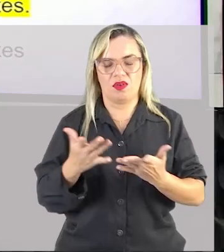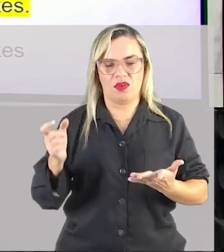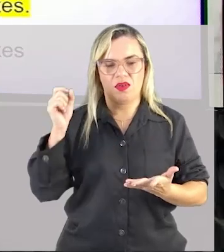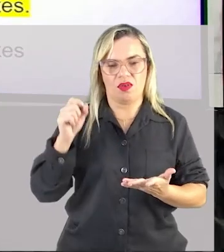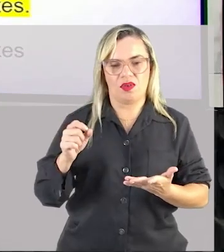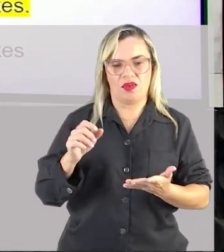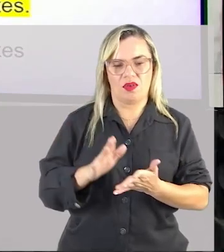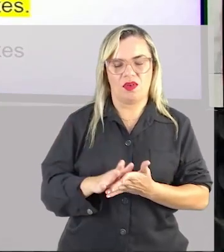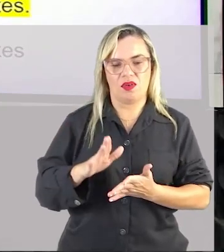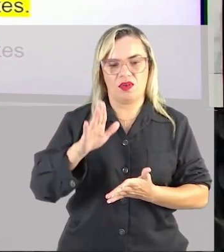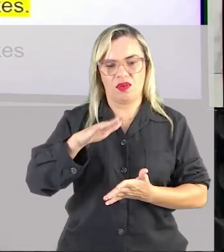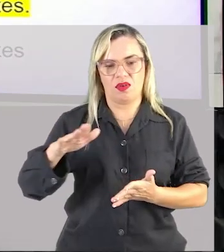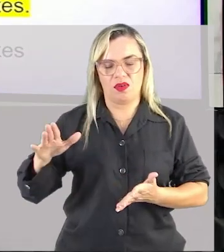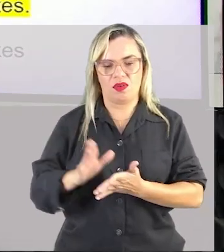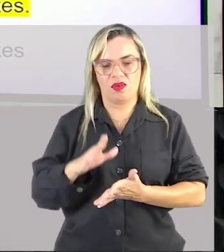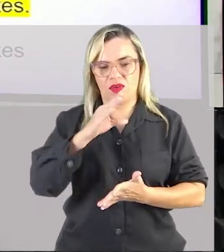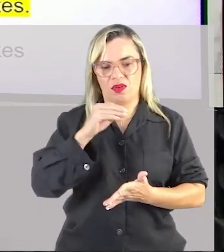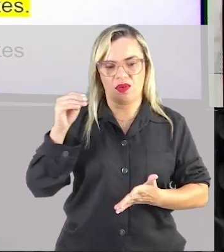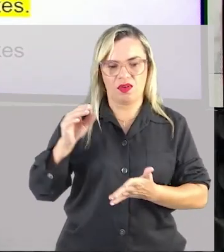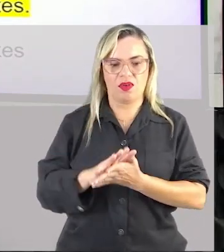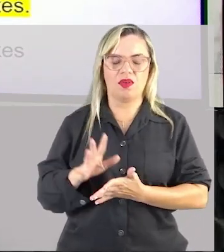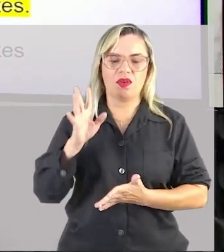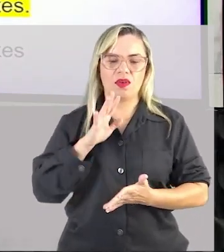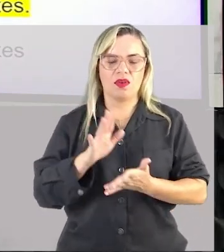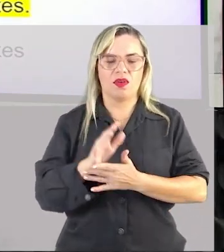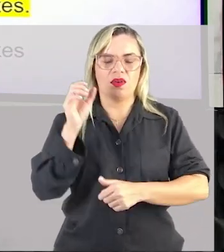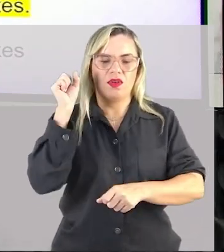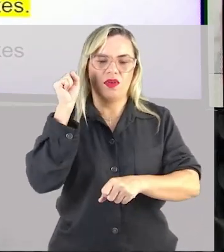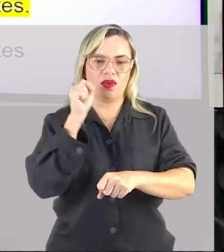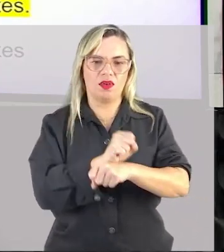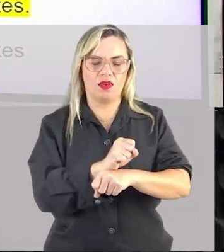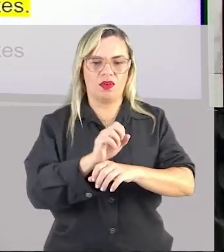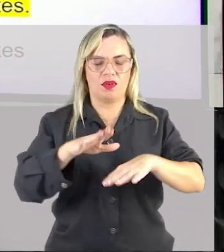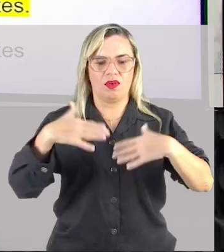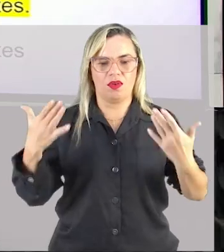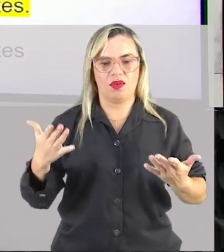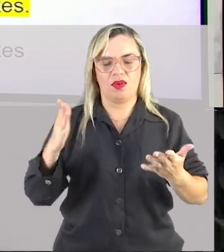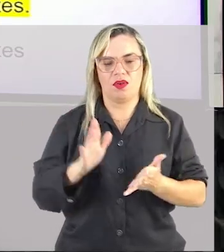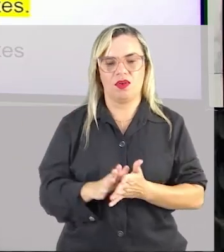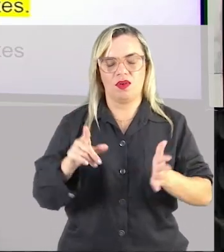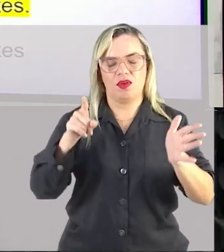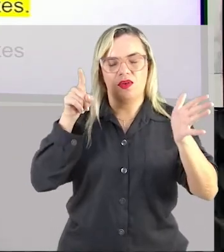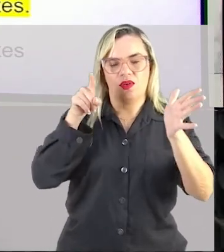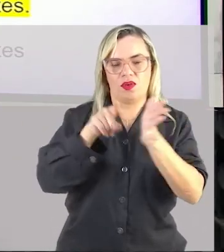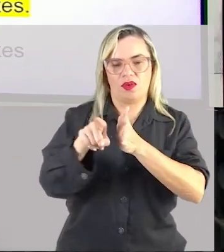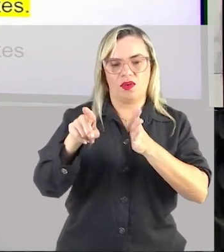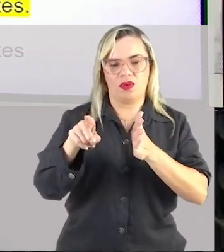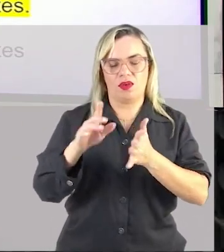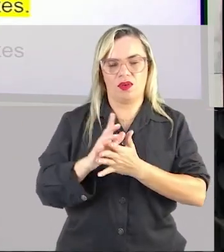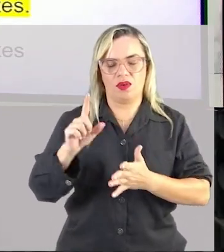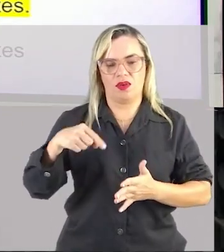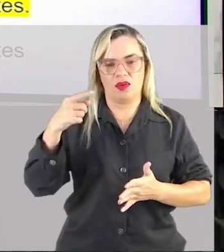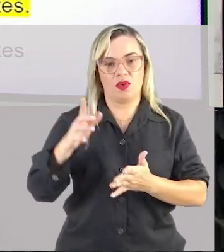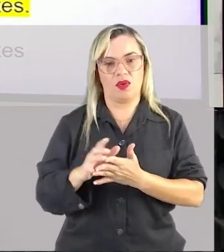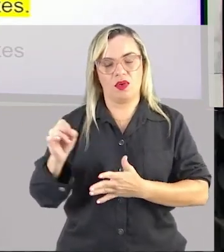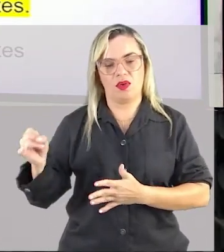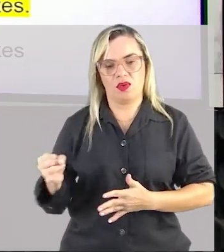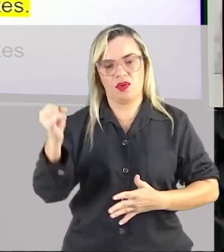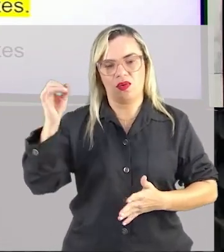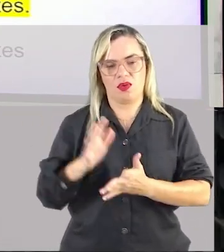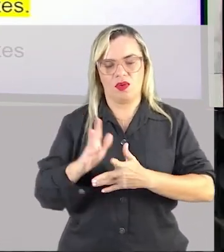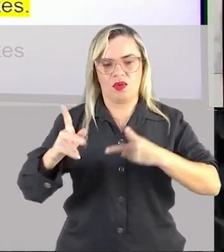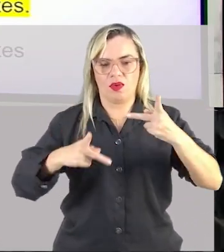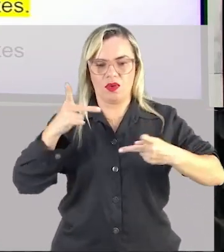criança e do adolescente. Beleza, pessoal? Então a gente fica por aqui, tá? Mais questões, outra coisa importante a